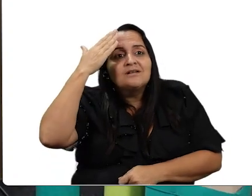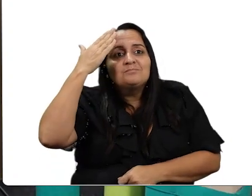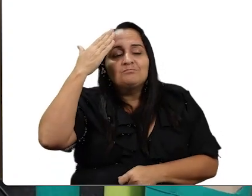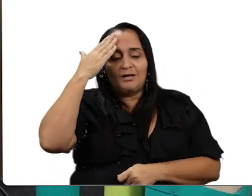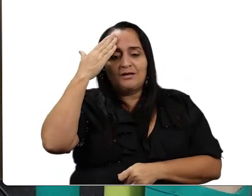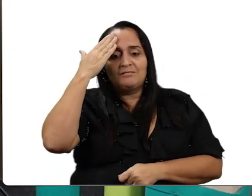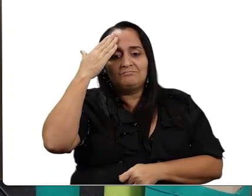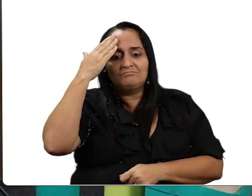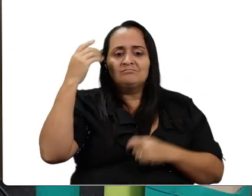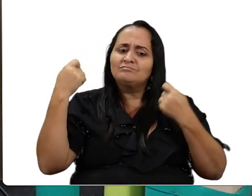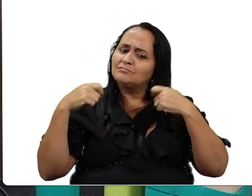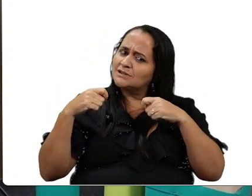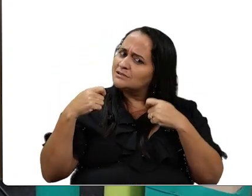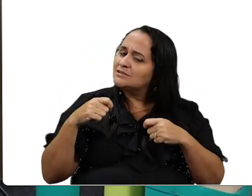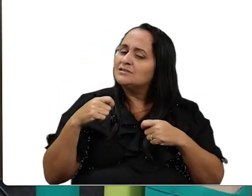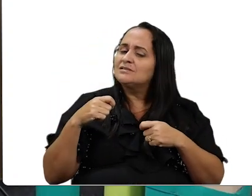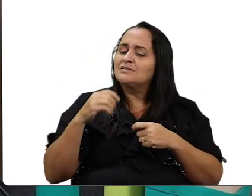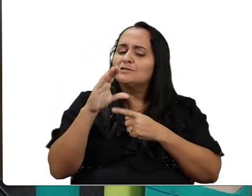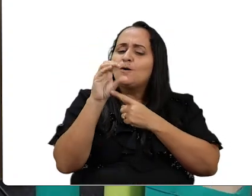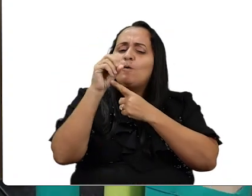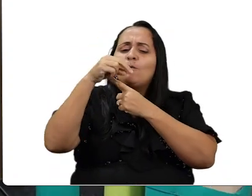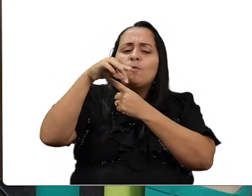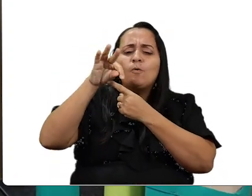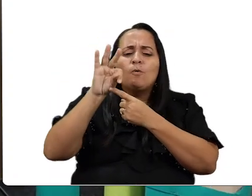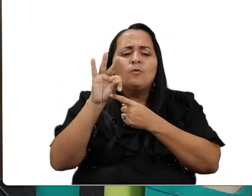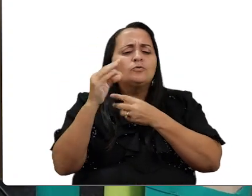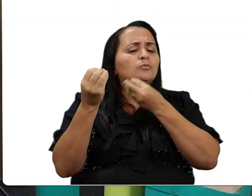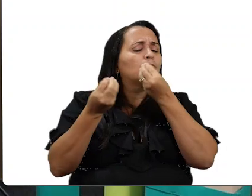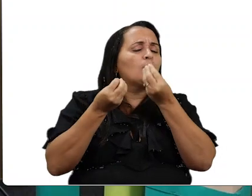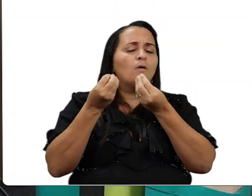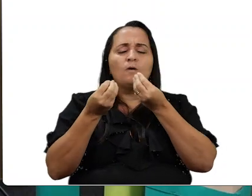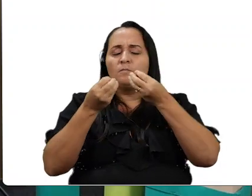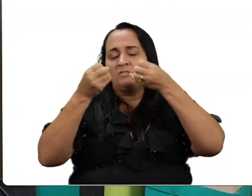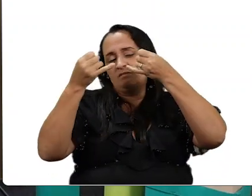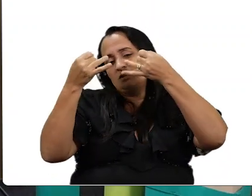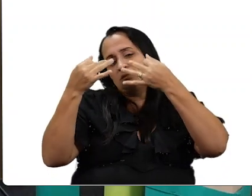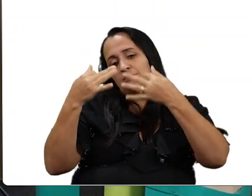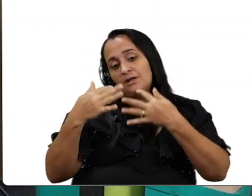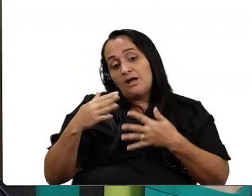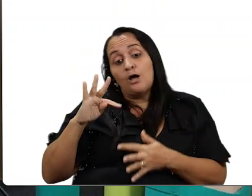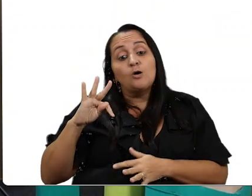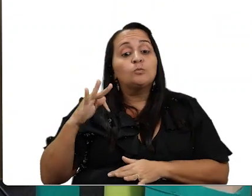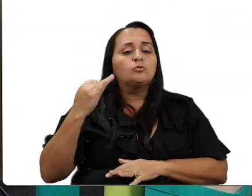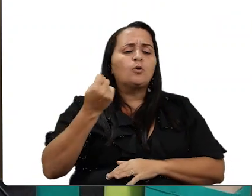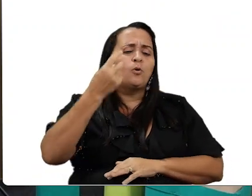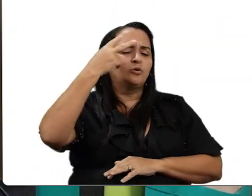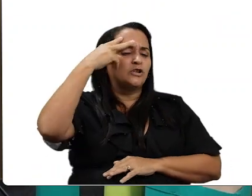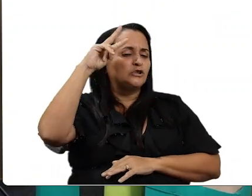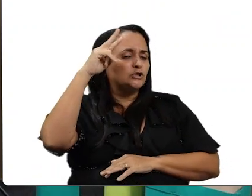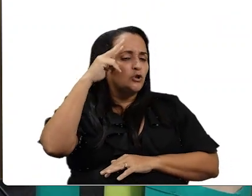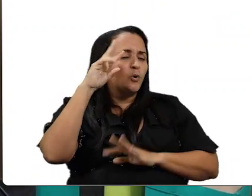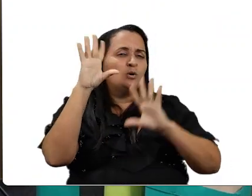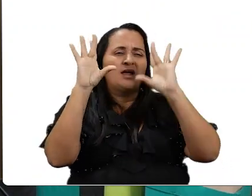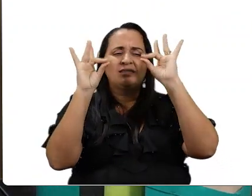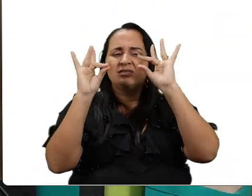de um narrador. É ele que vai explicar para você toda a história. Tintim por tintim,